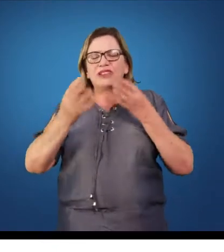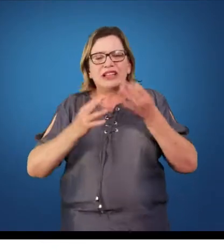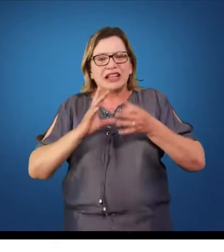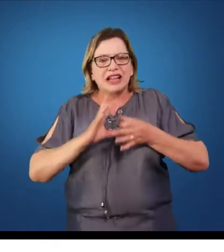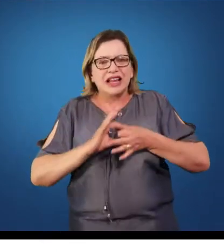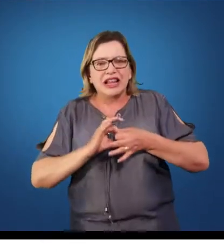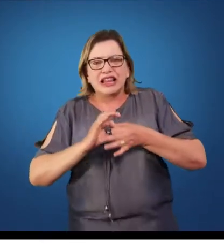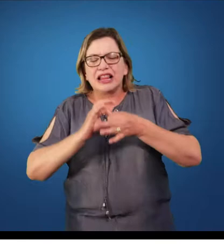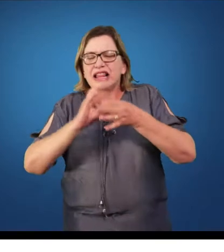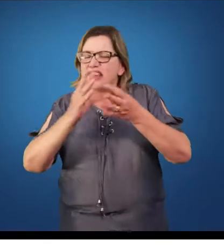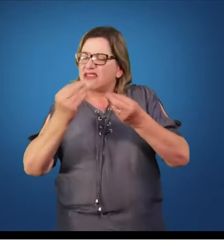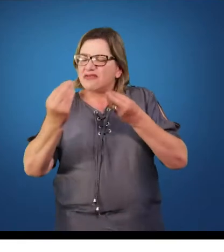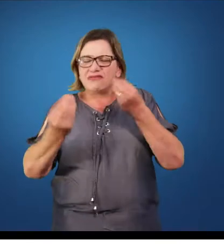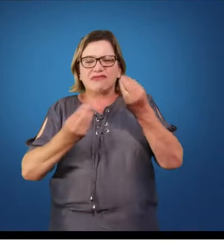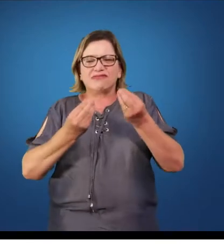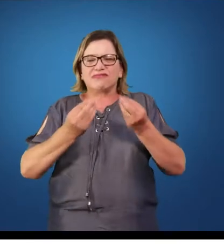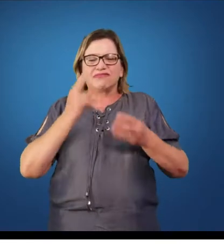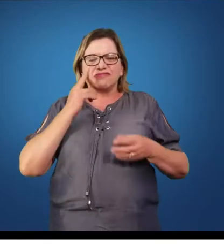vai de outro.